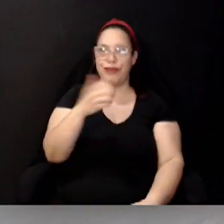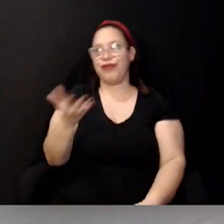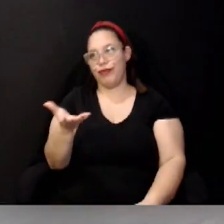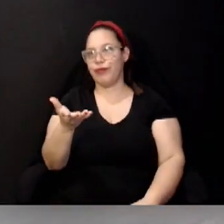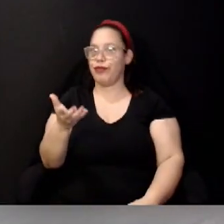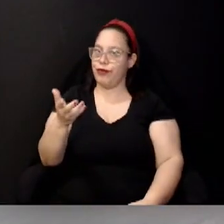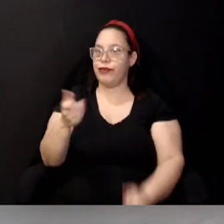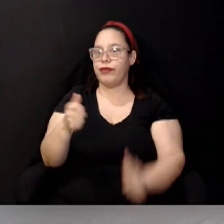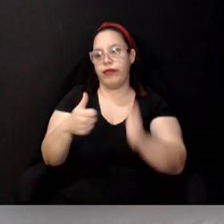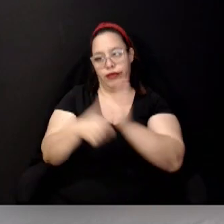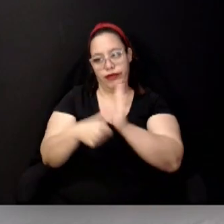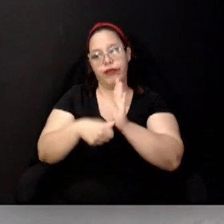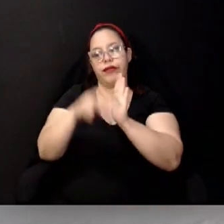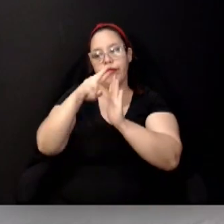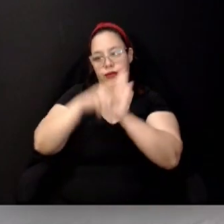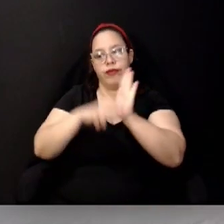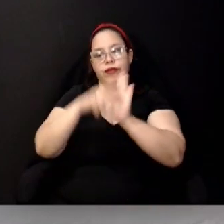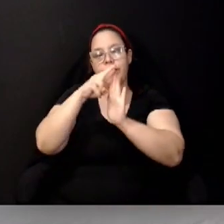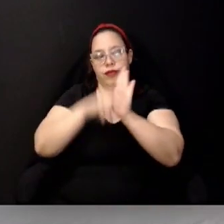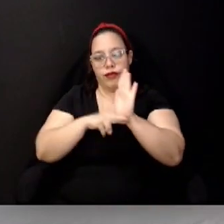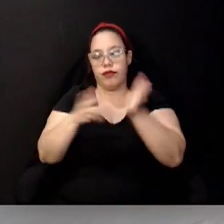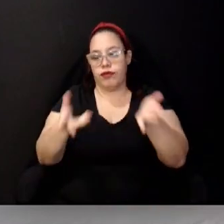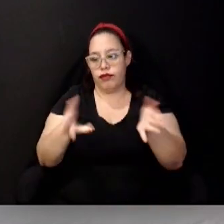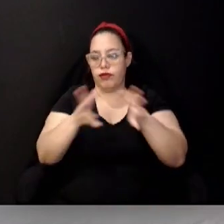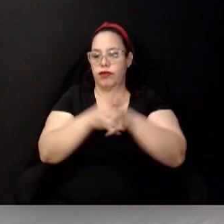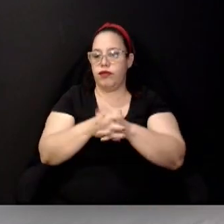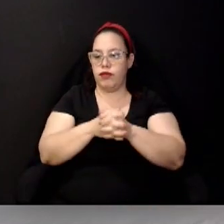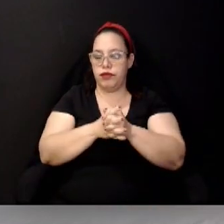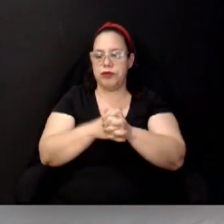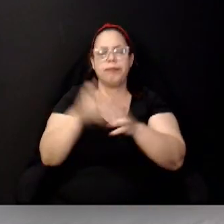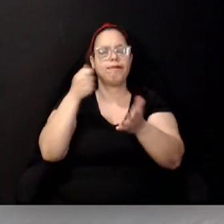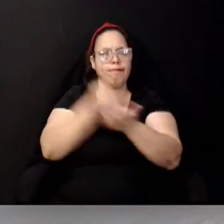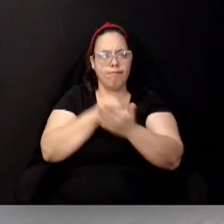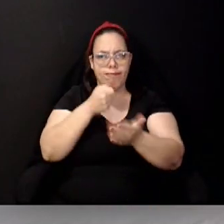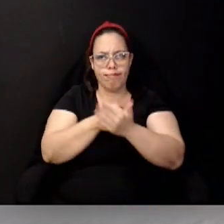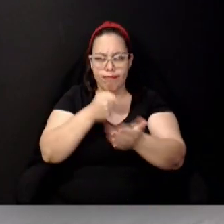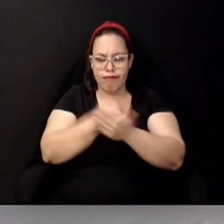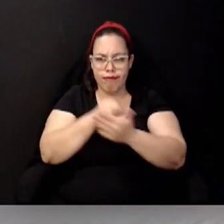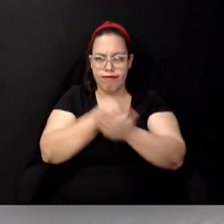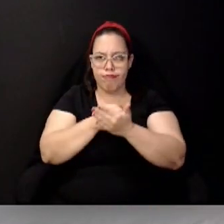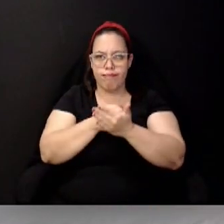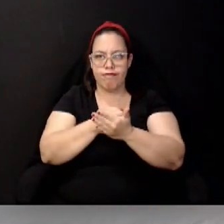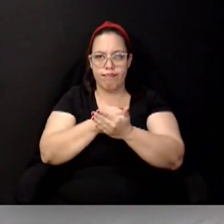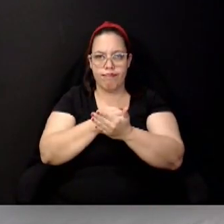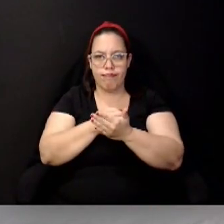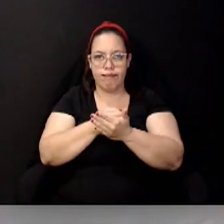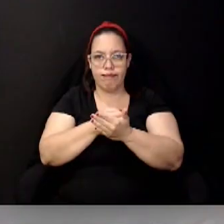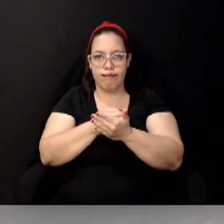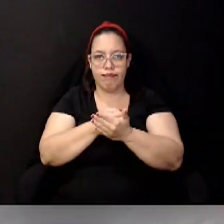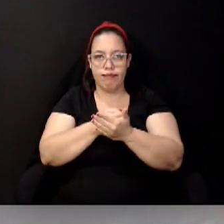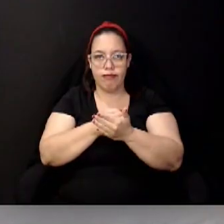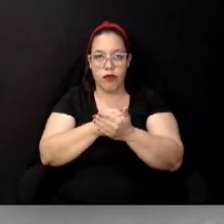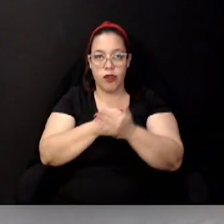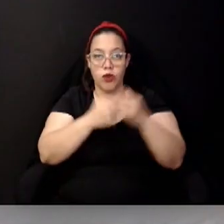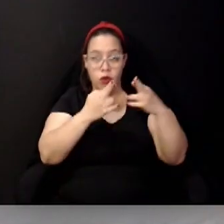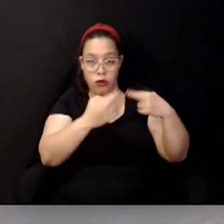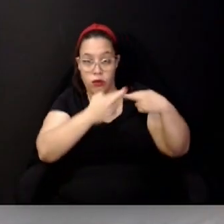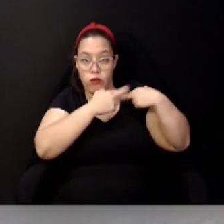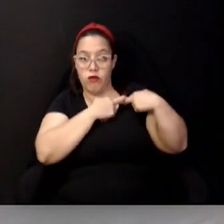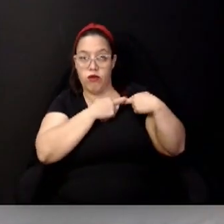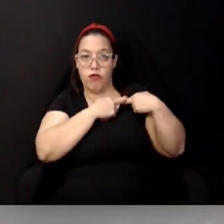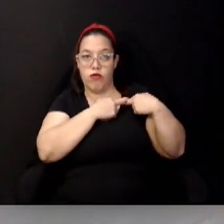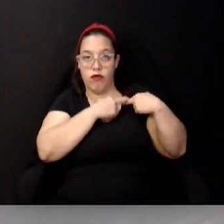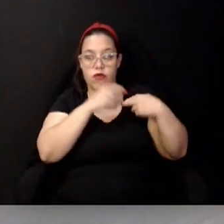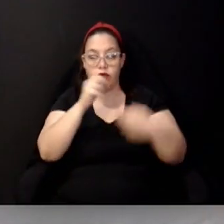segue regras rigorosas para o licenciamento, que fica sob responsabilidade da Anvisa, a